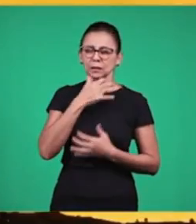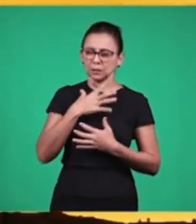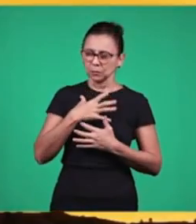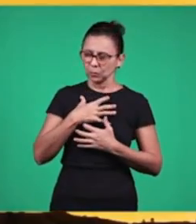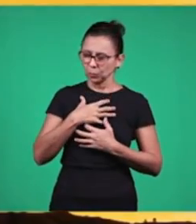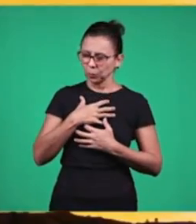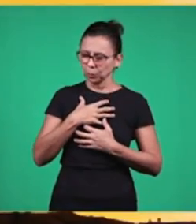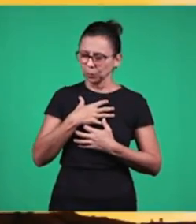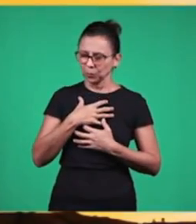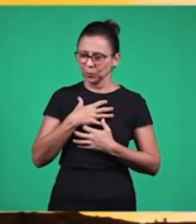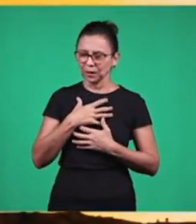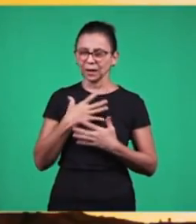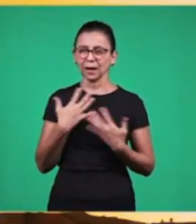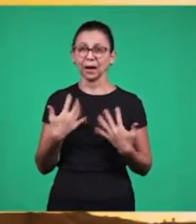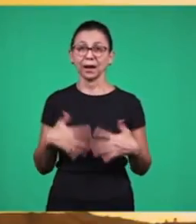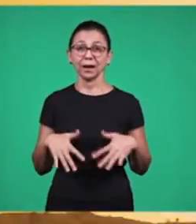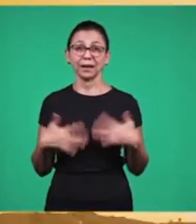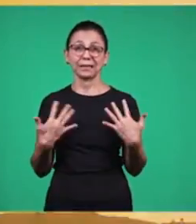triste eu me